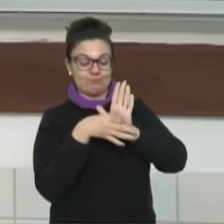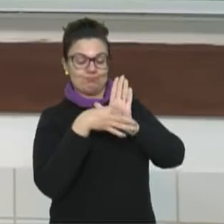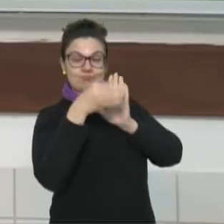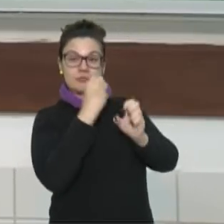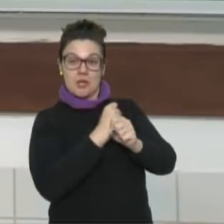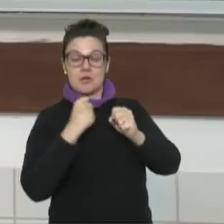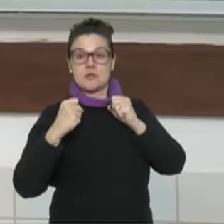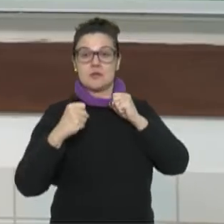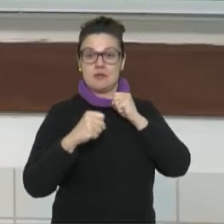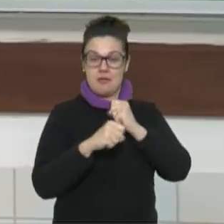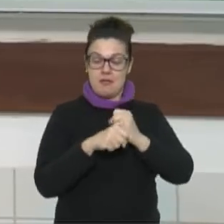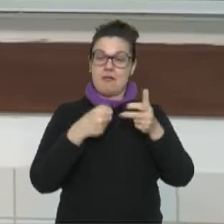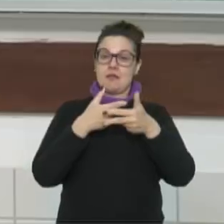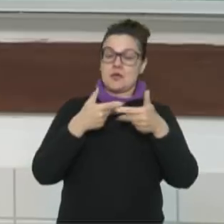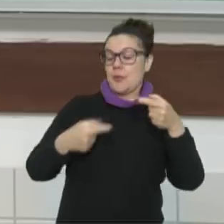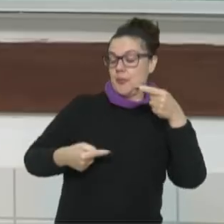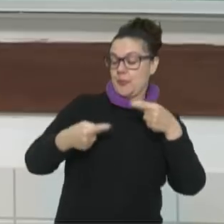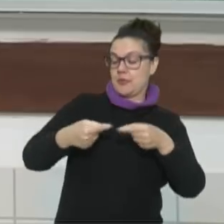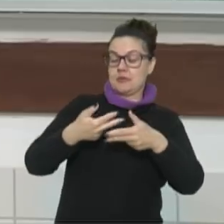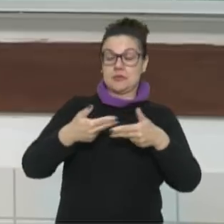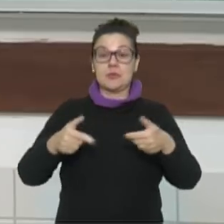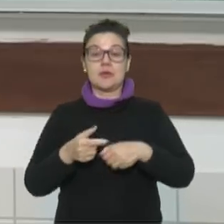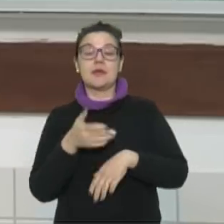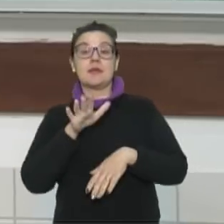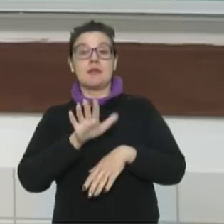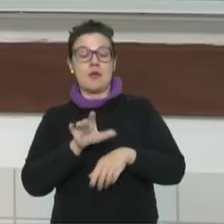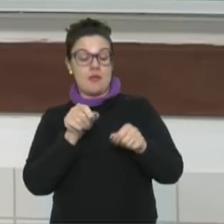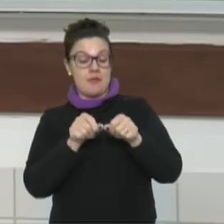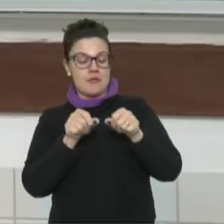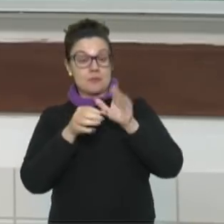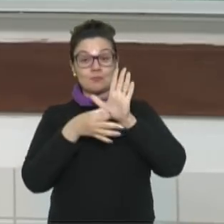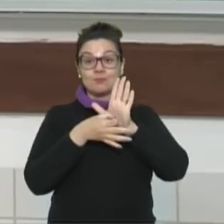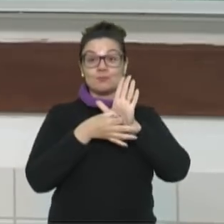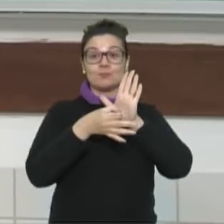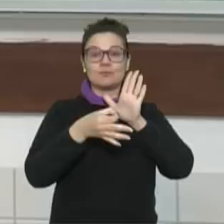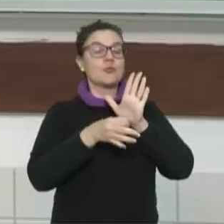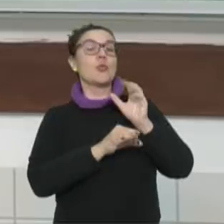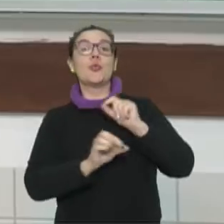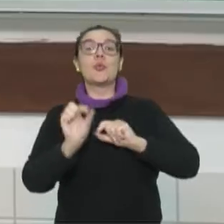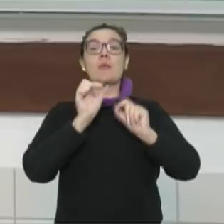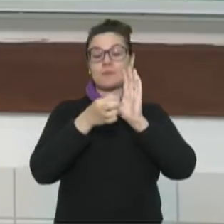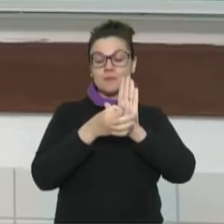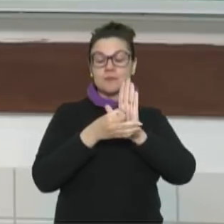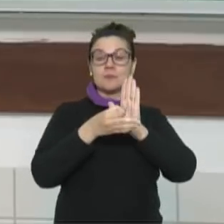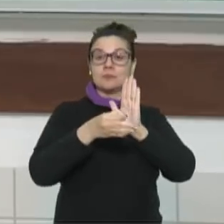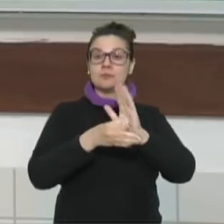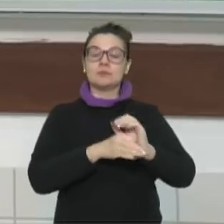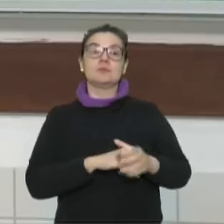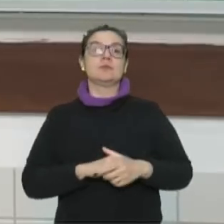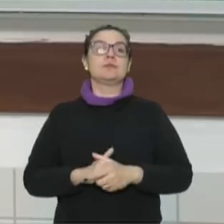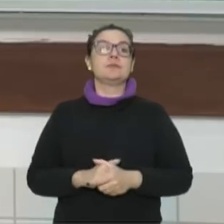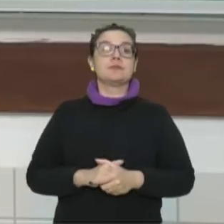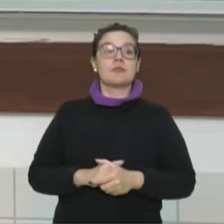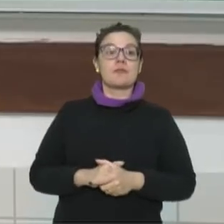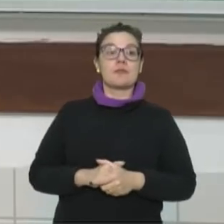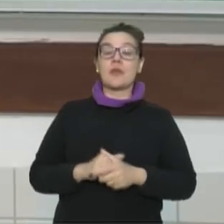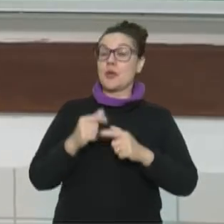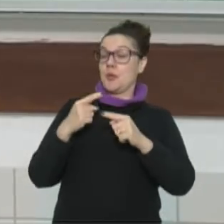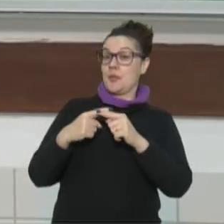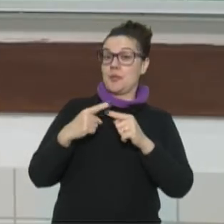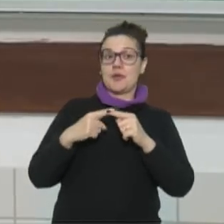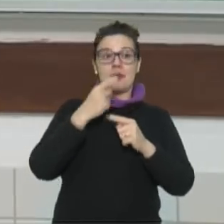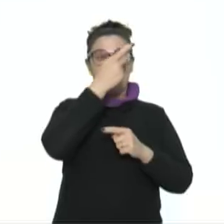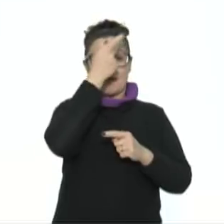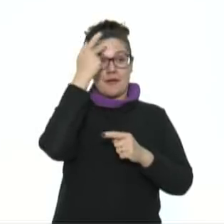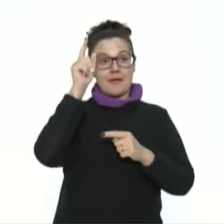né, social, política, então ele vai fazer uma crítica muito forte aqui com essa obra, né? Porque essas